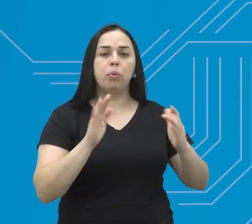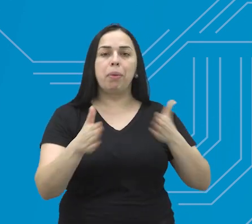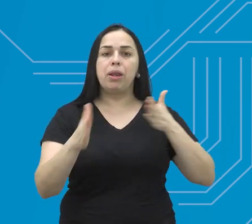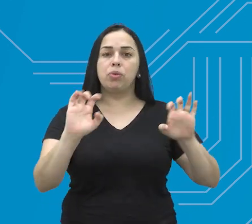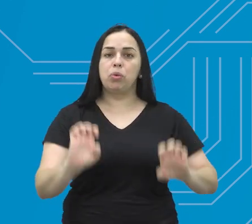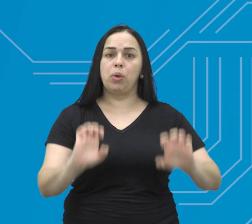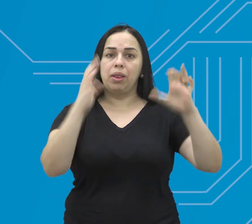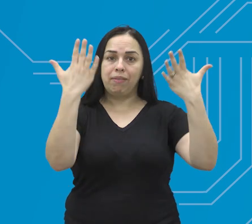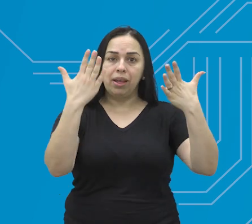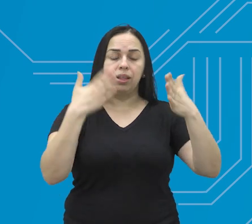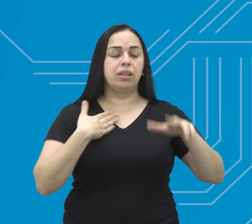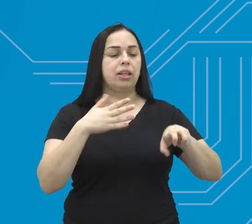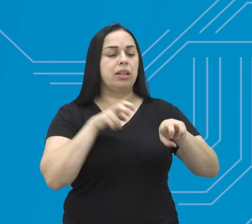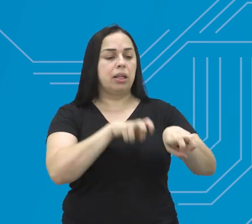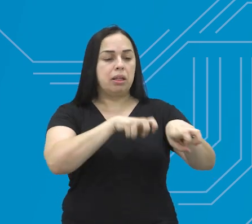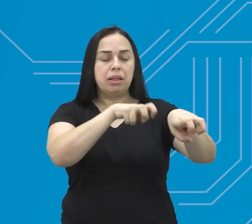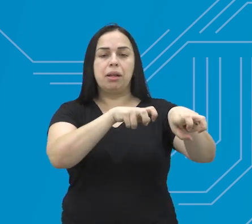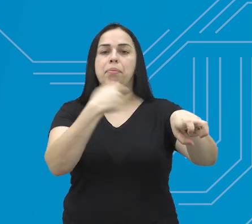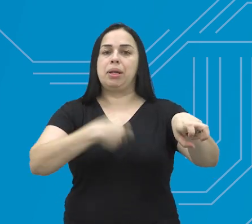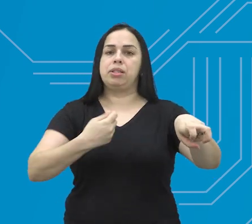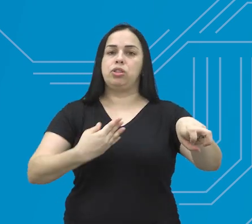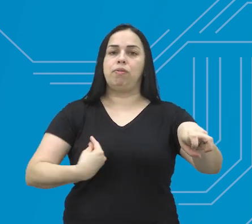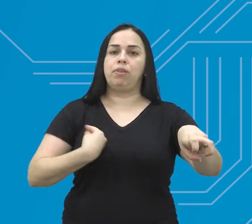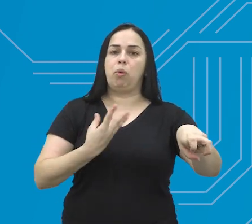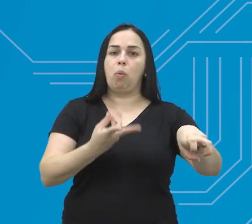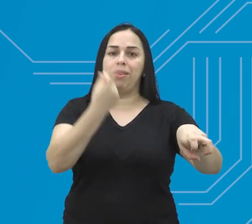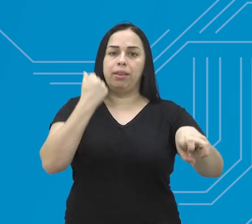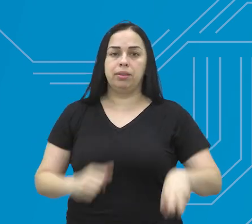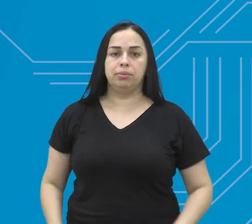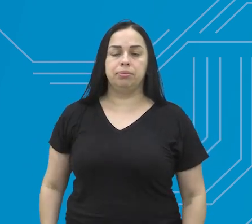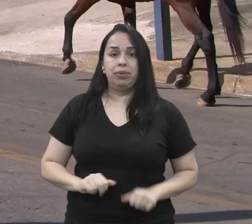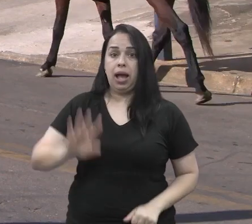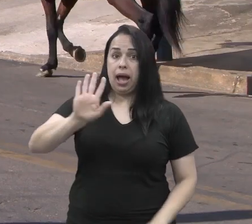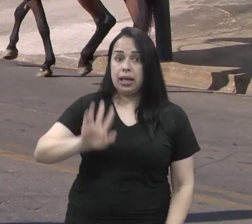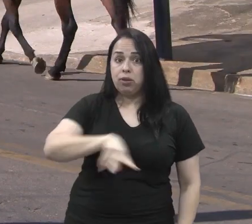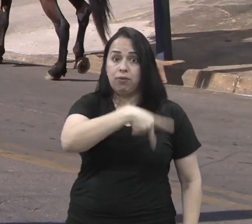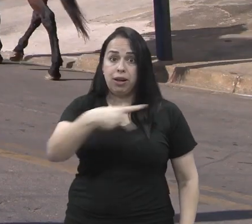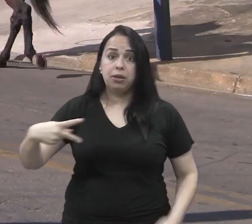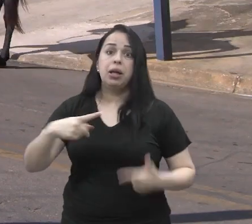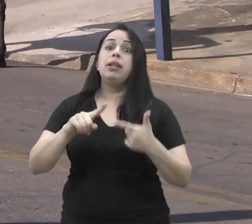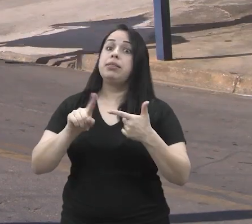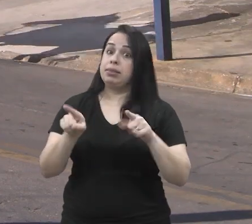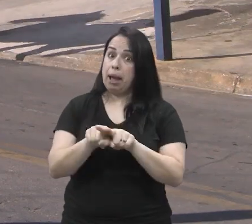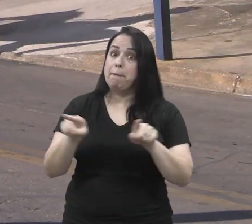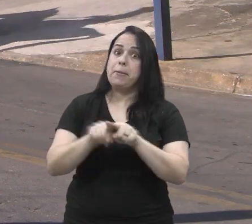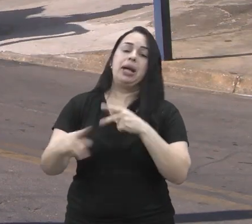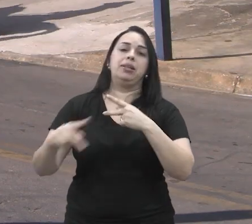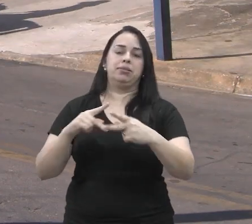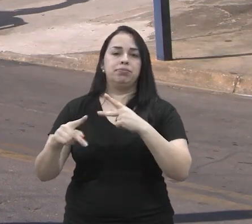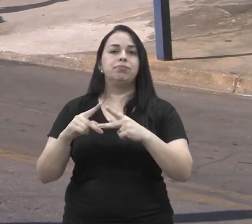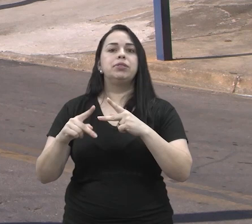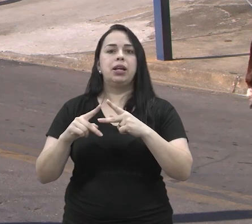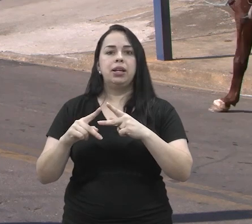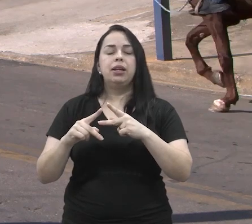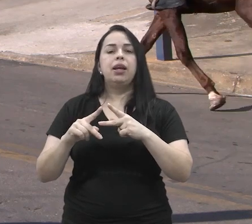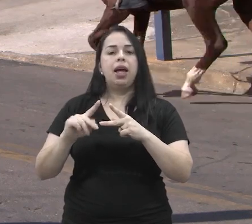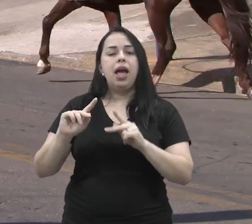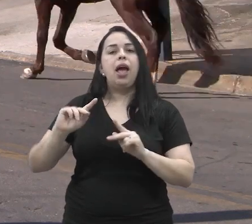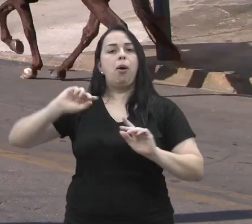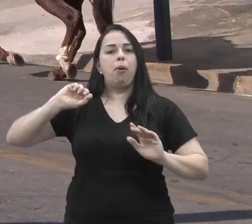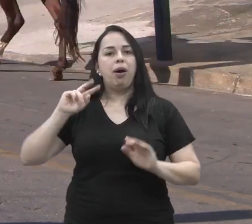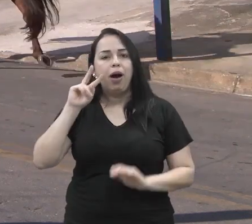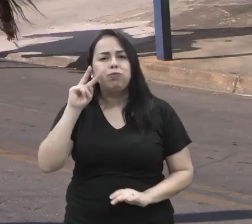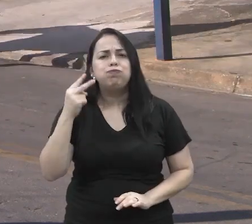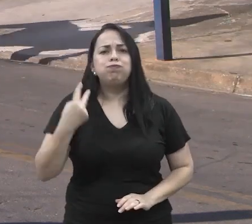animal durante eventos como cavalgadas e romarias. O Vale do Paraíba, incluindo São José dos Campos,